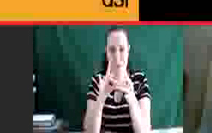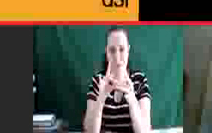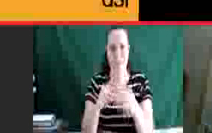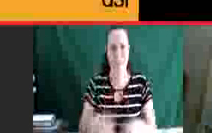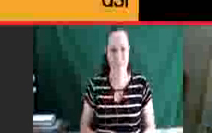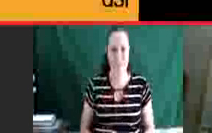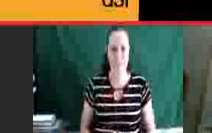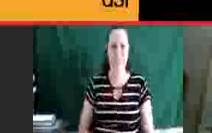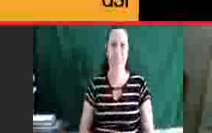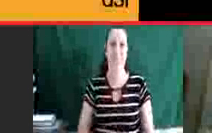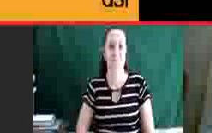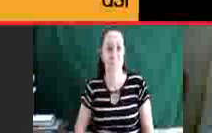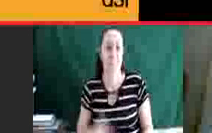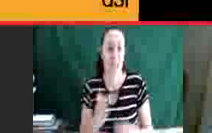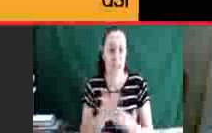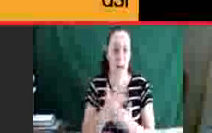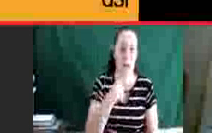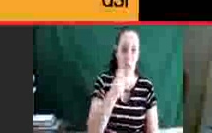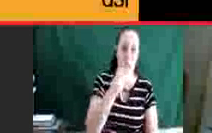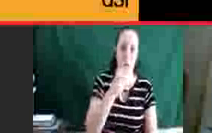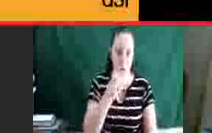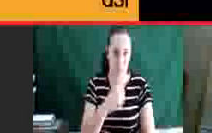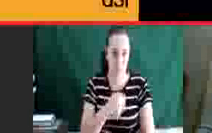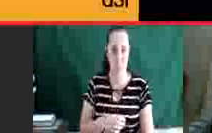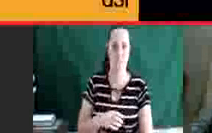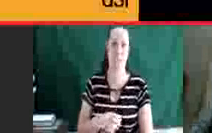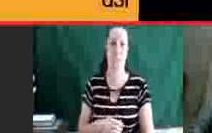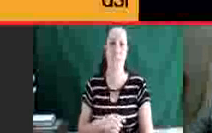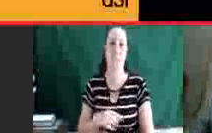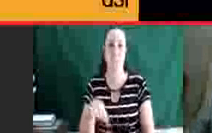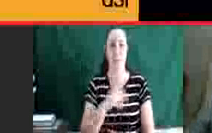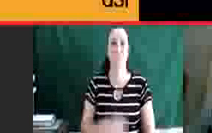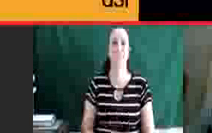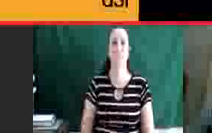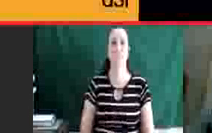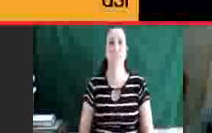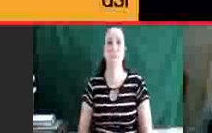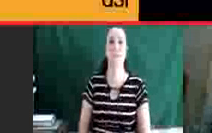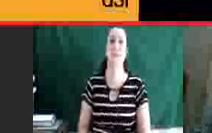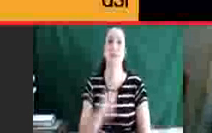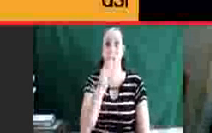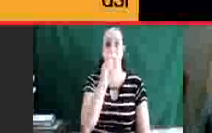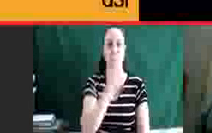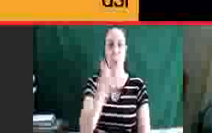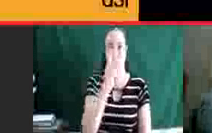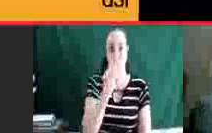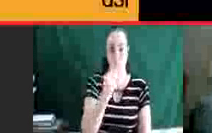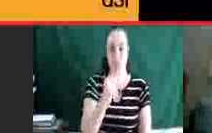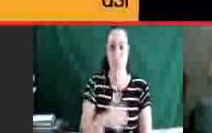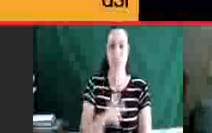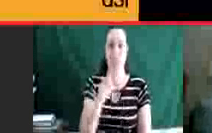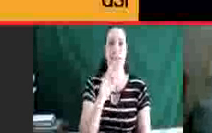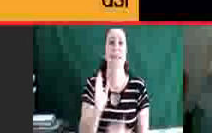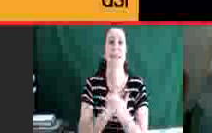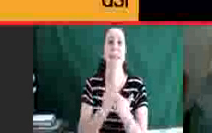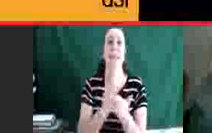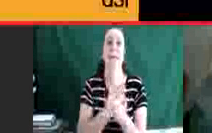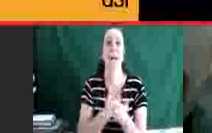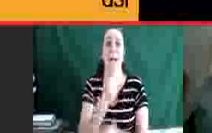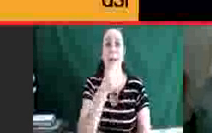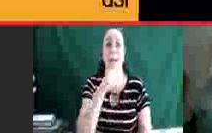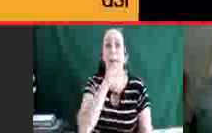informações respectivas àquela organização. Uma das primeiras coisas que você vai coletar é o domínio dela. É